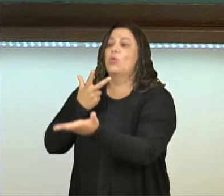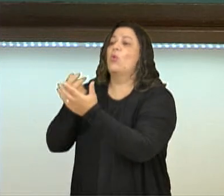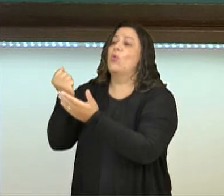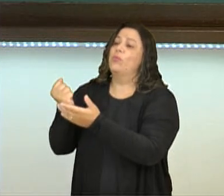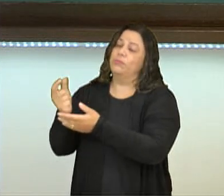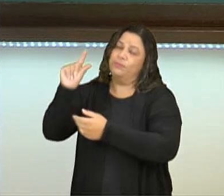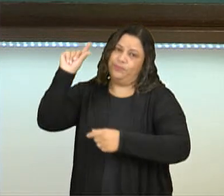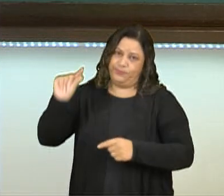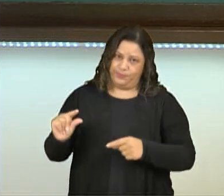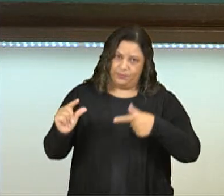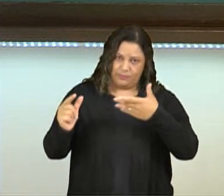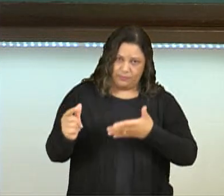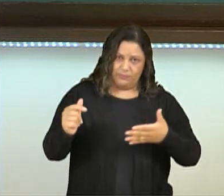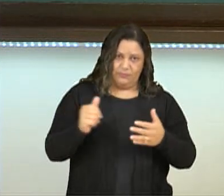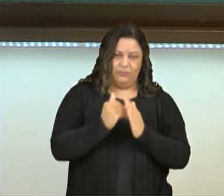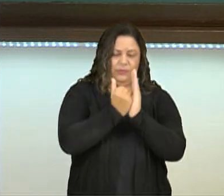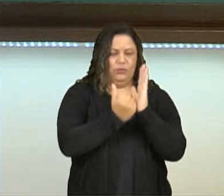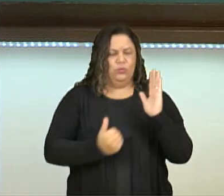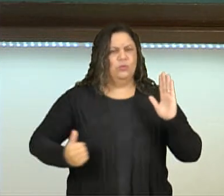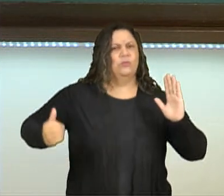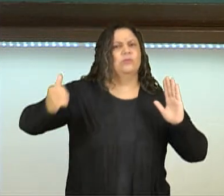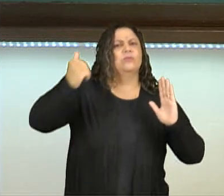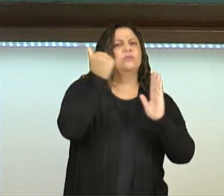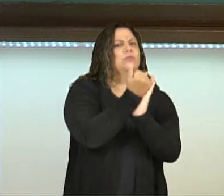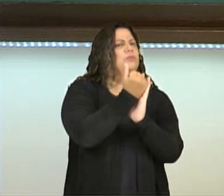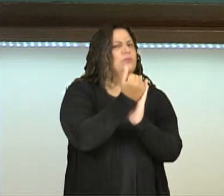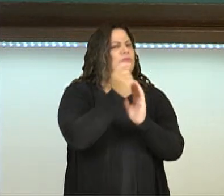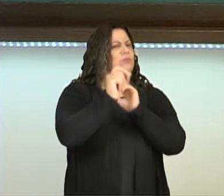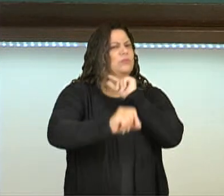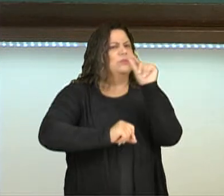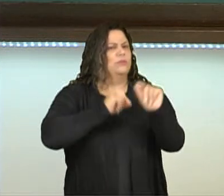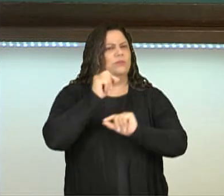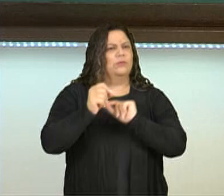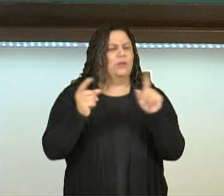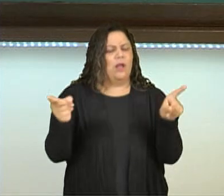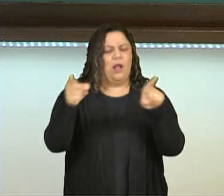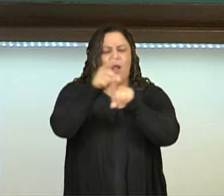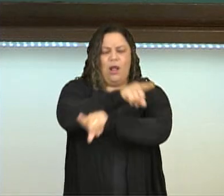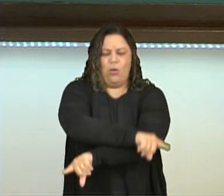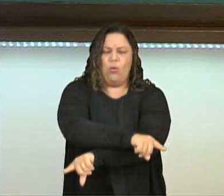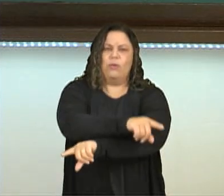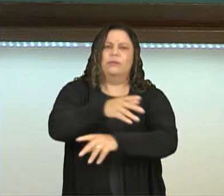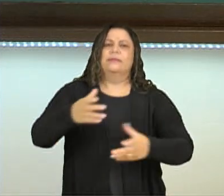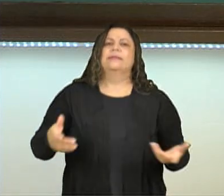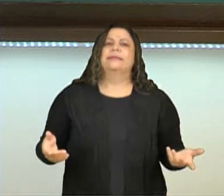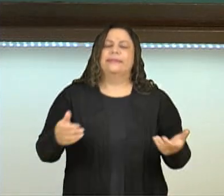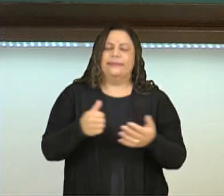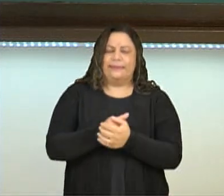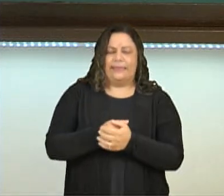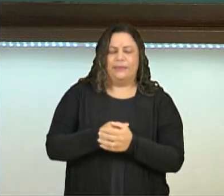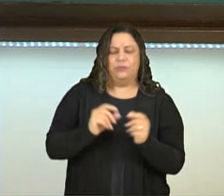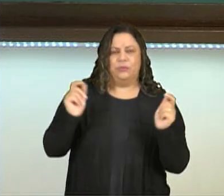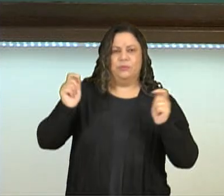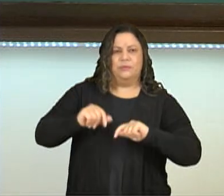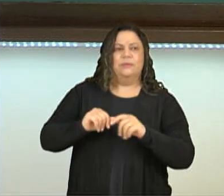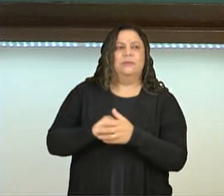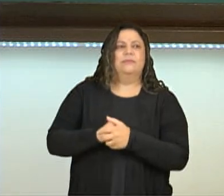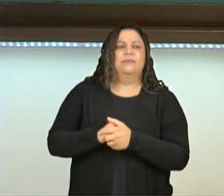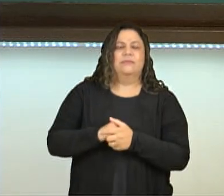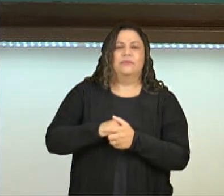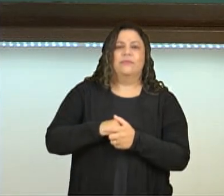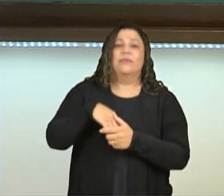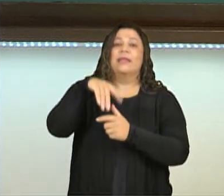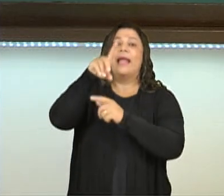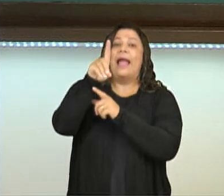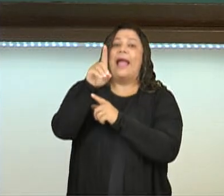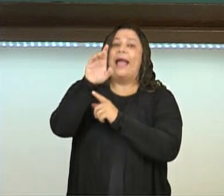entramos num processo chamado superávit. Quando importamos muito e vendemos pouco, entramos num processo chamado